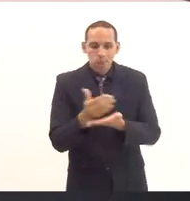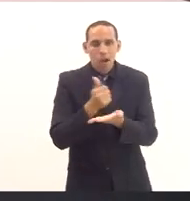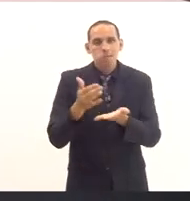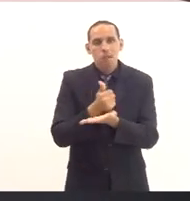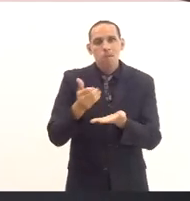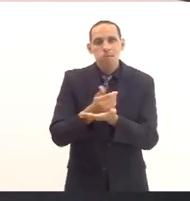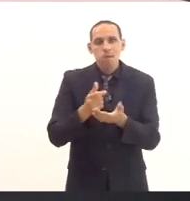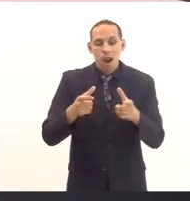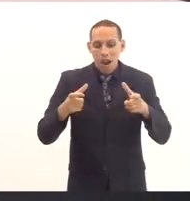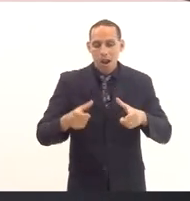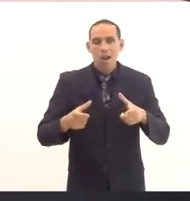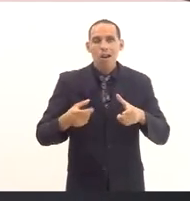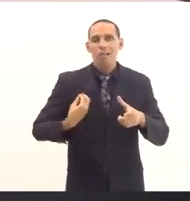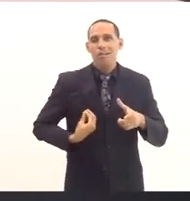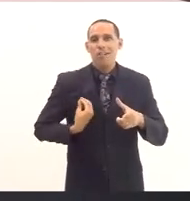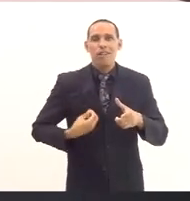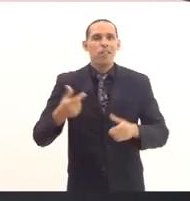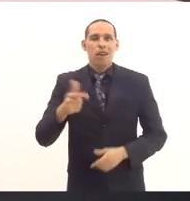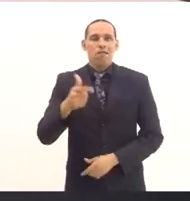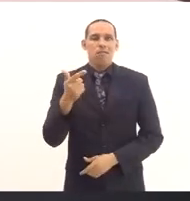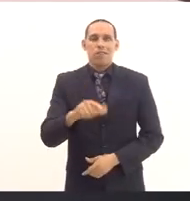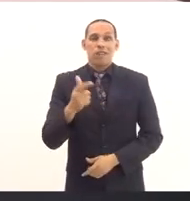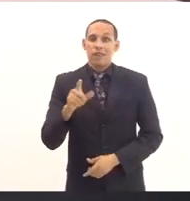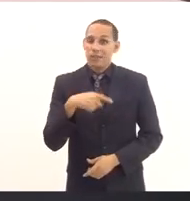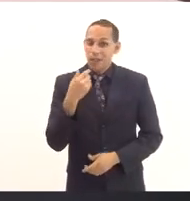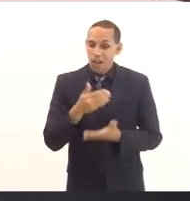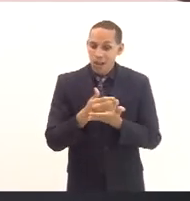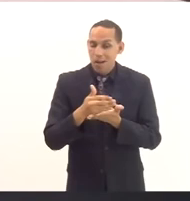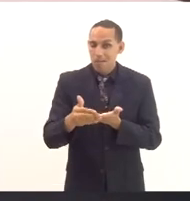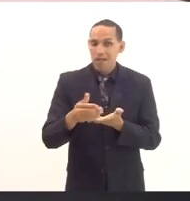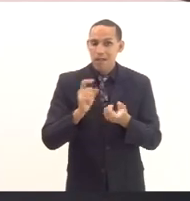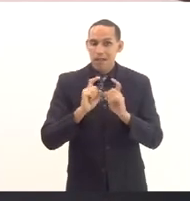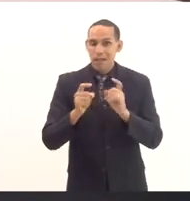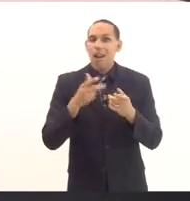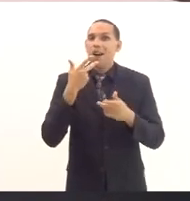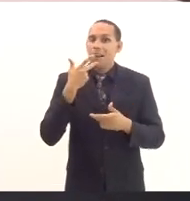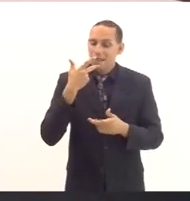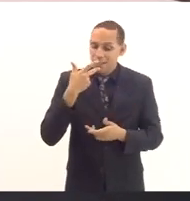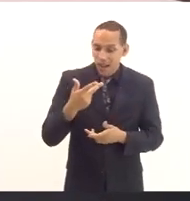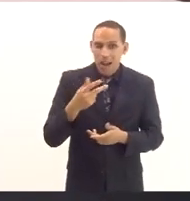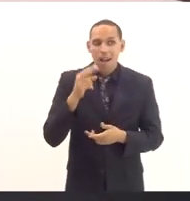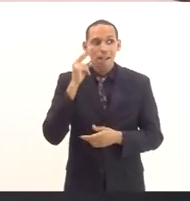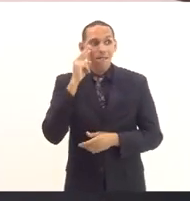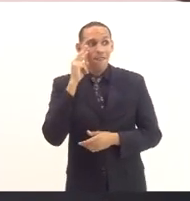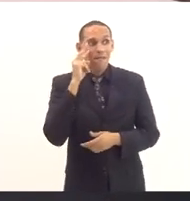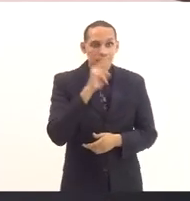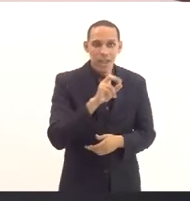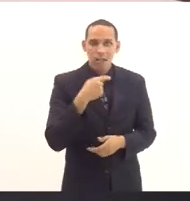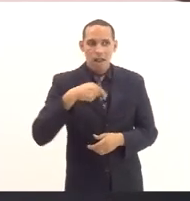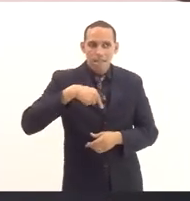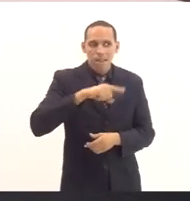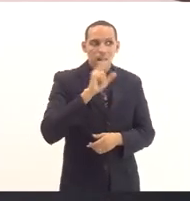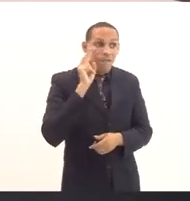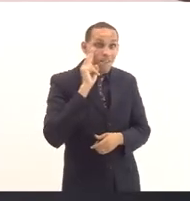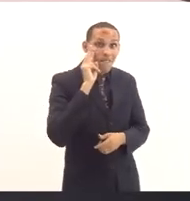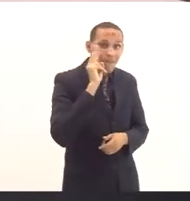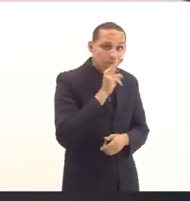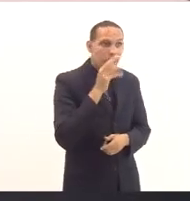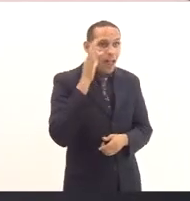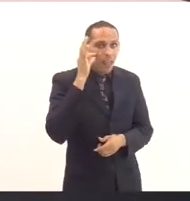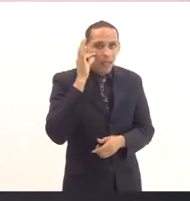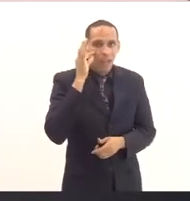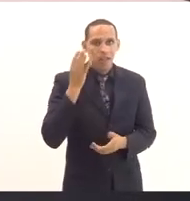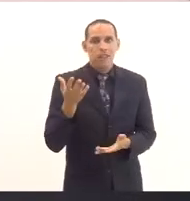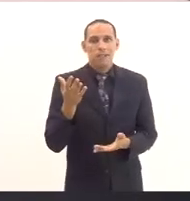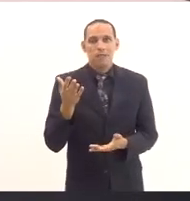região que ele mora aí você vê começamos a reunião falando disso vimos Essa realidade quando estivermos lá presente fazer a